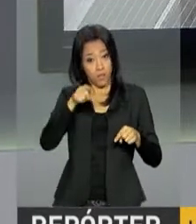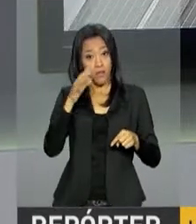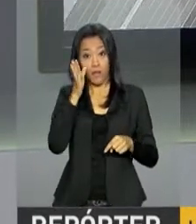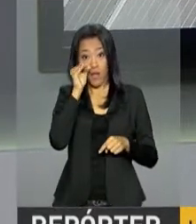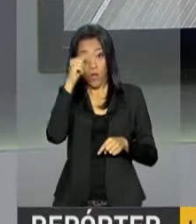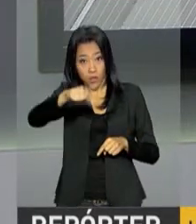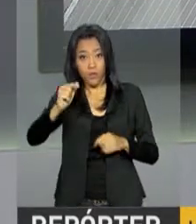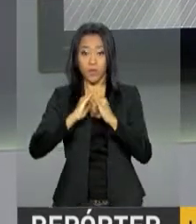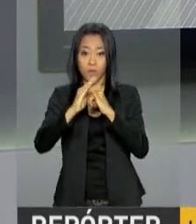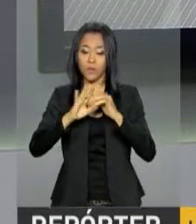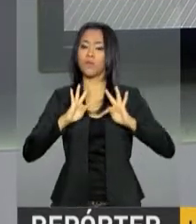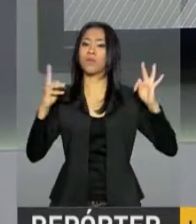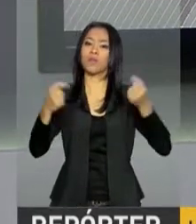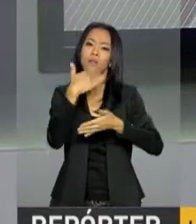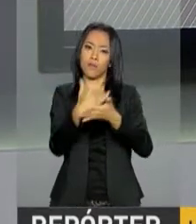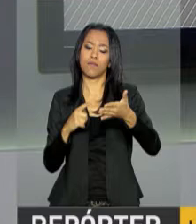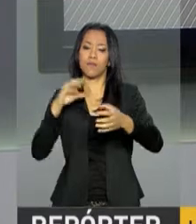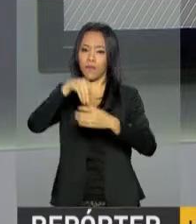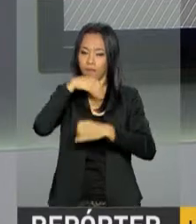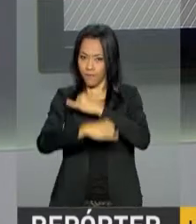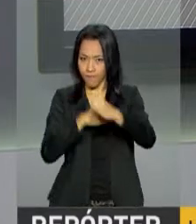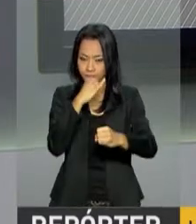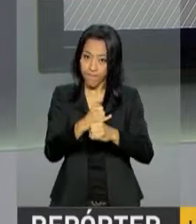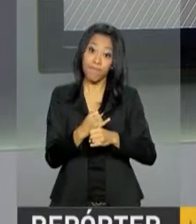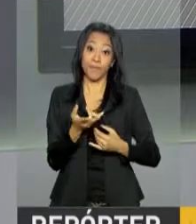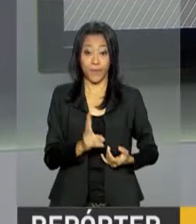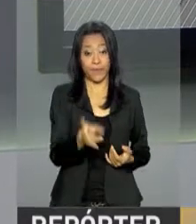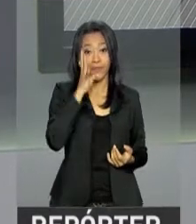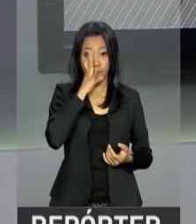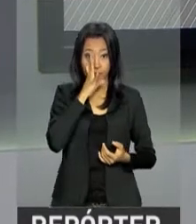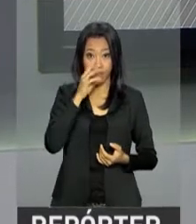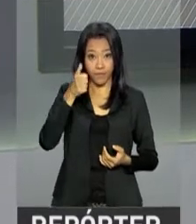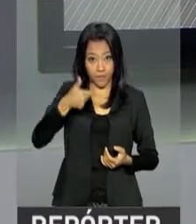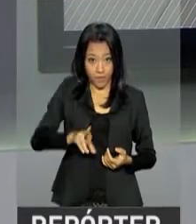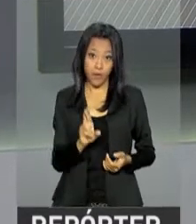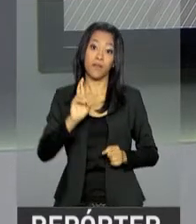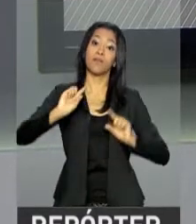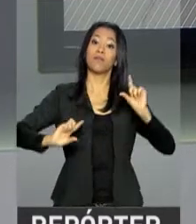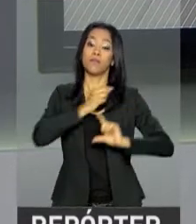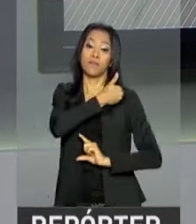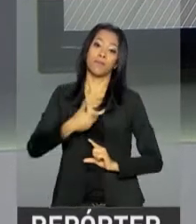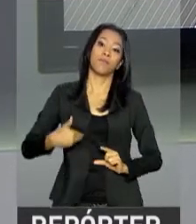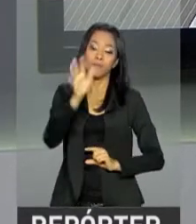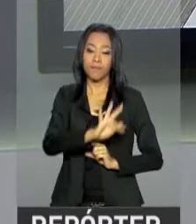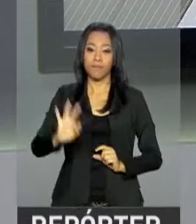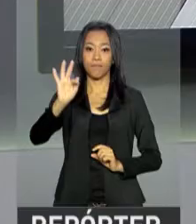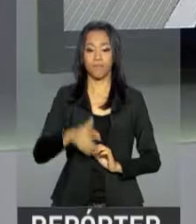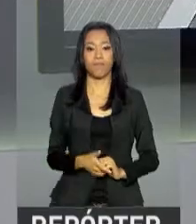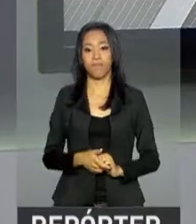no youtube toda nossa programação também está na página da nbr na internet continue aqui com a gente na nbr a tv do governo